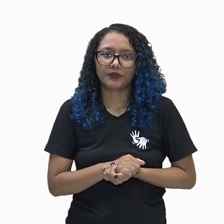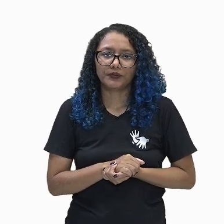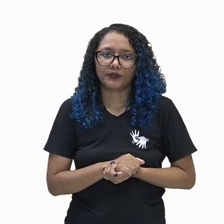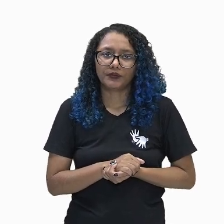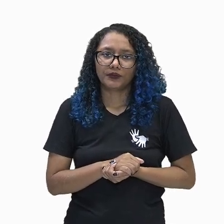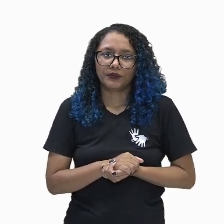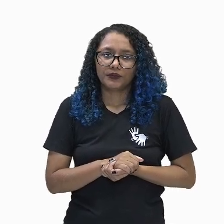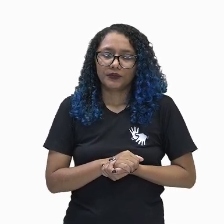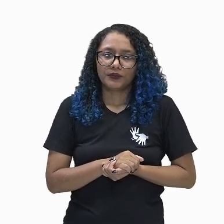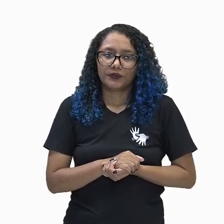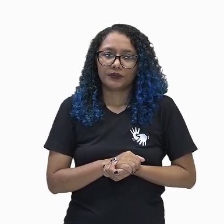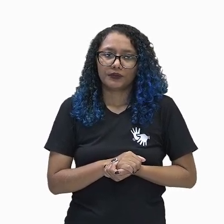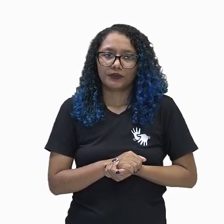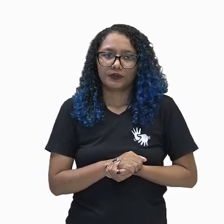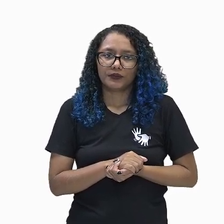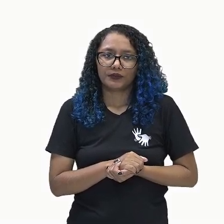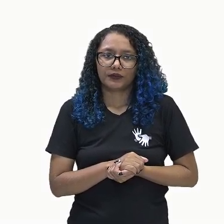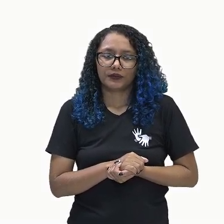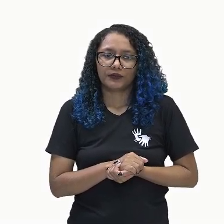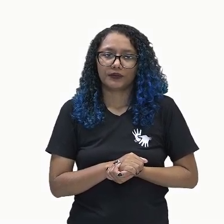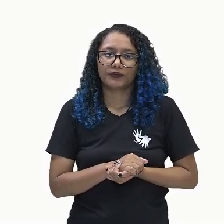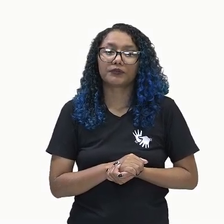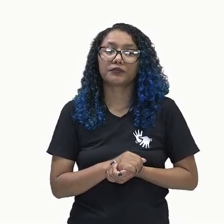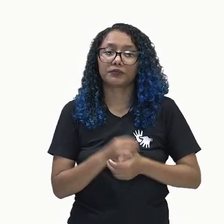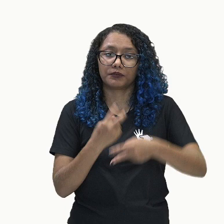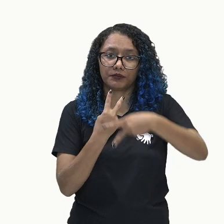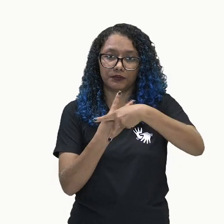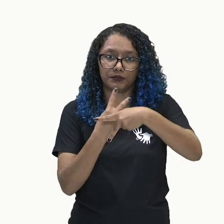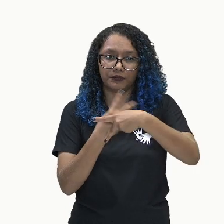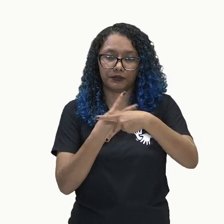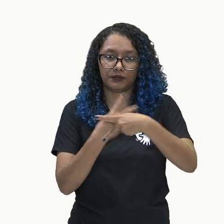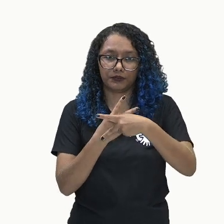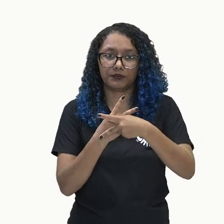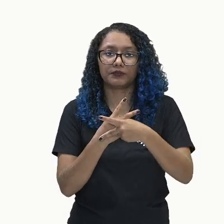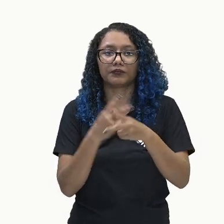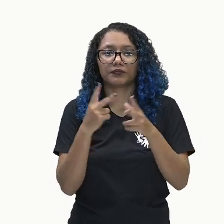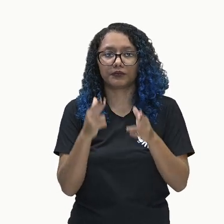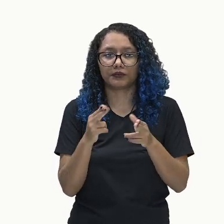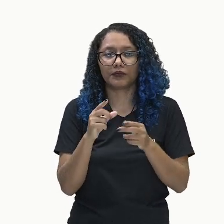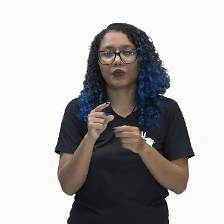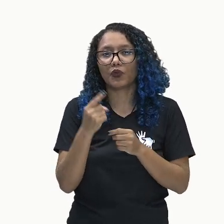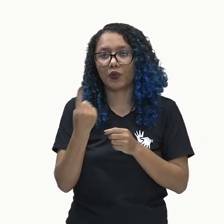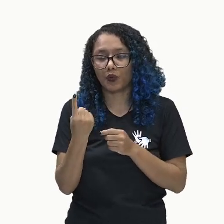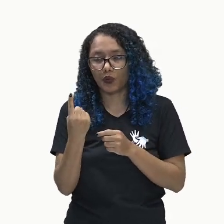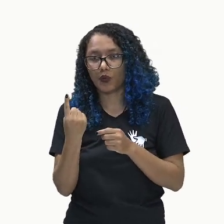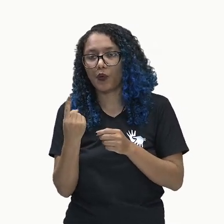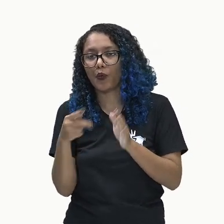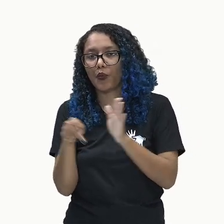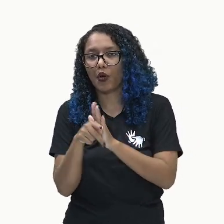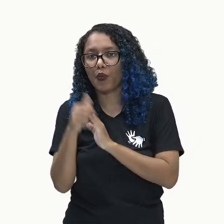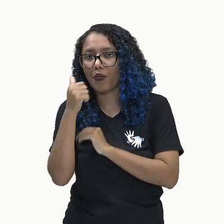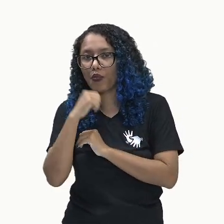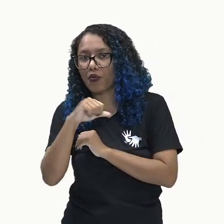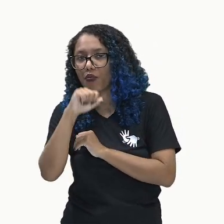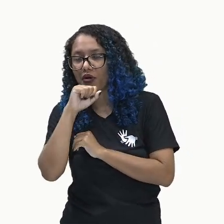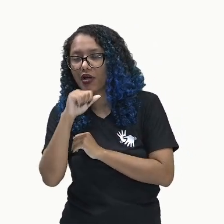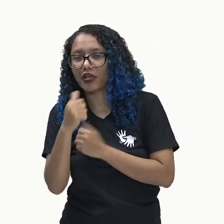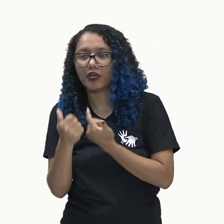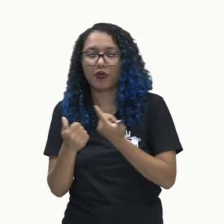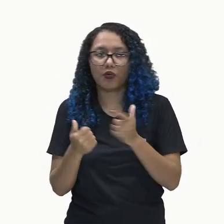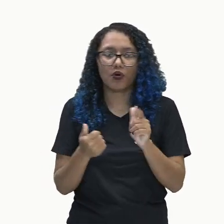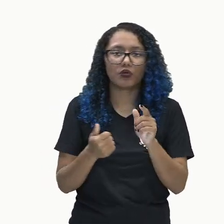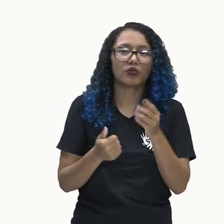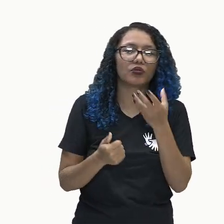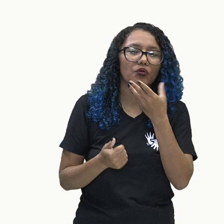Então, o que vocês estão vendo aí são os cromossomos homólogos. Um veio do pai e outro veio da mãe. Vou usar